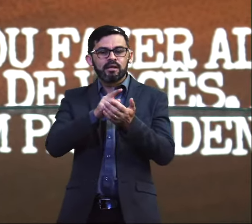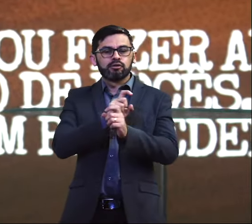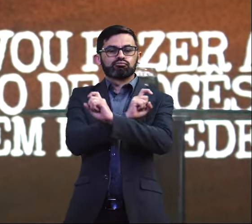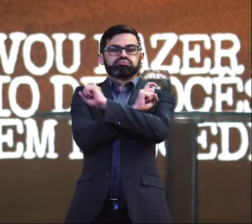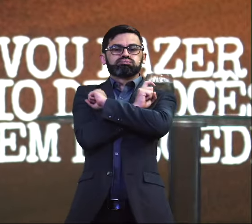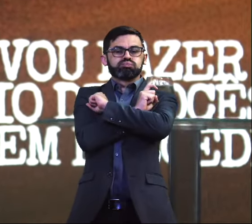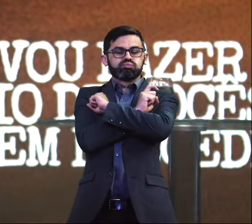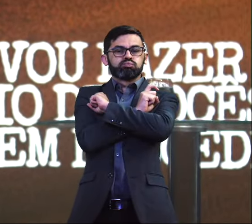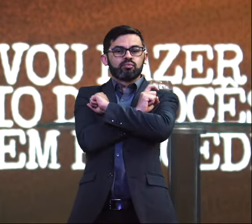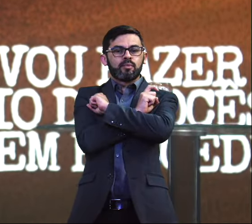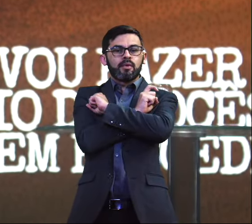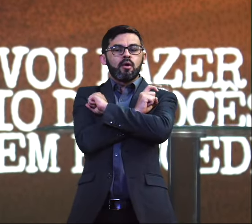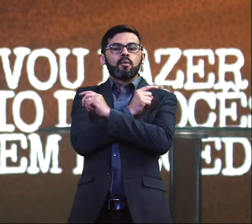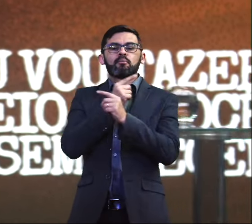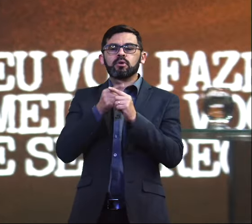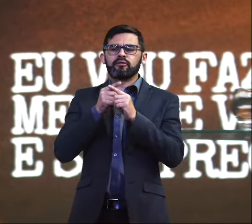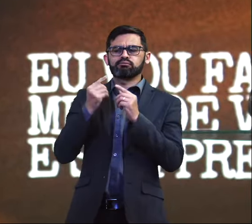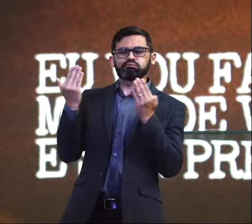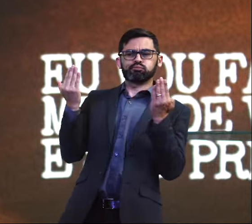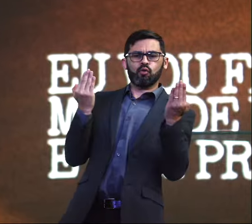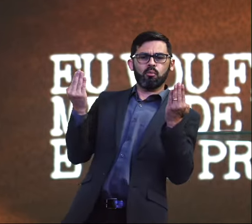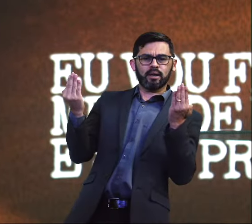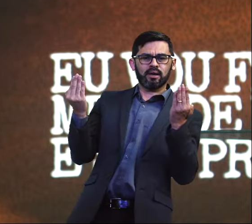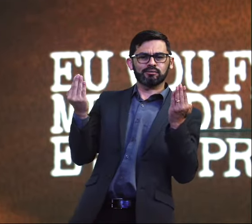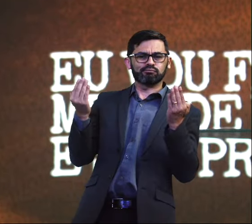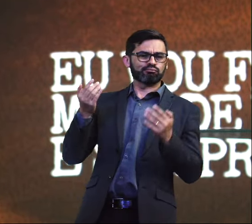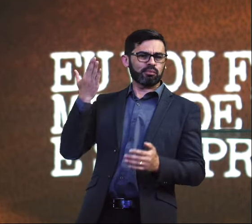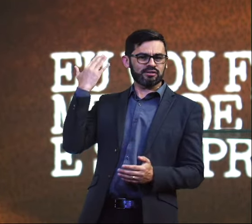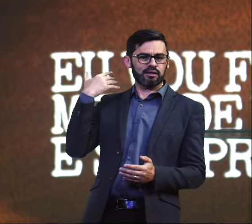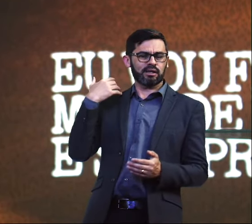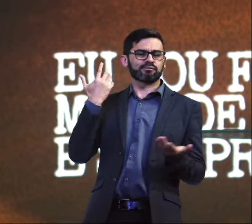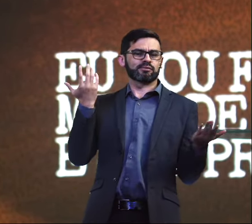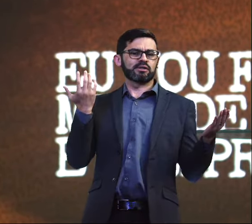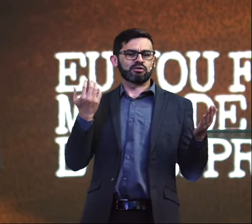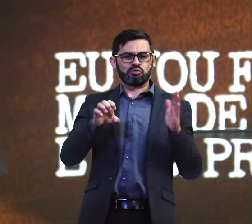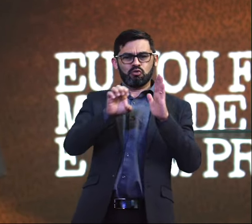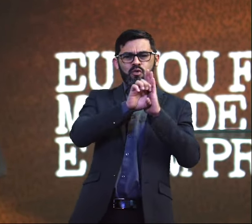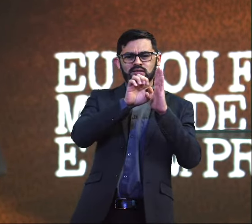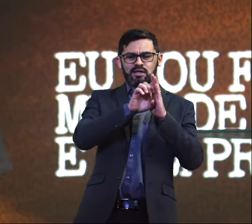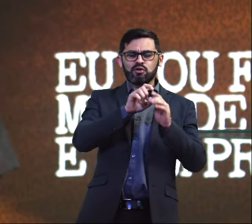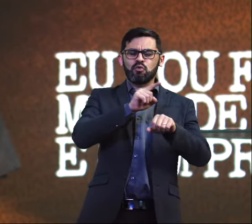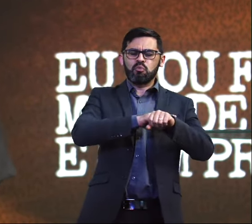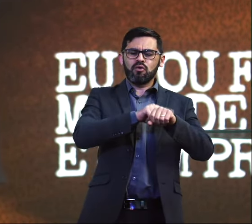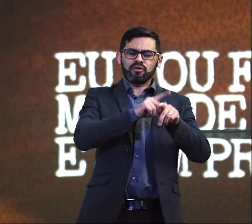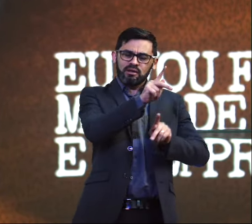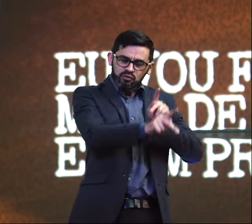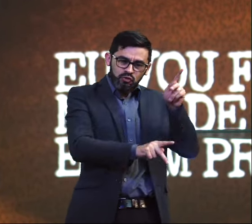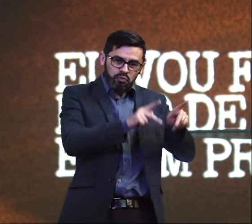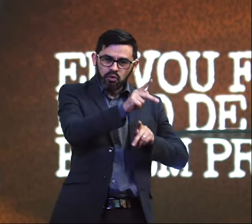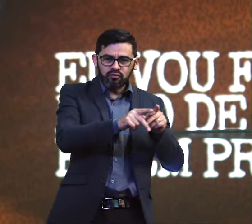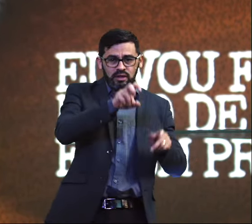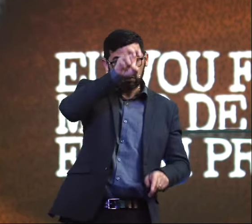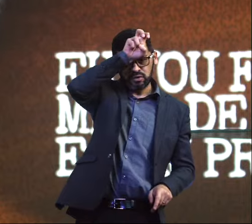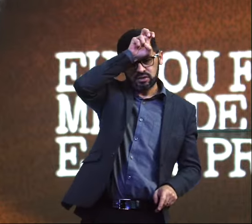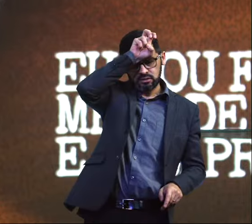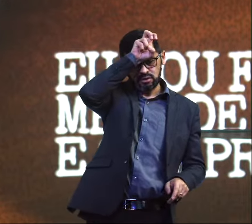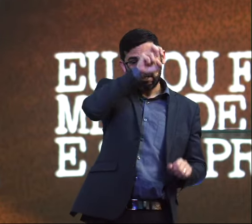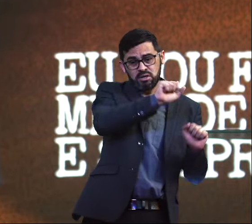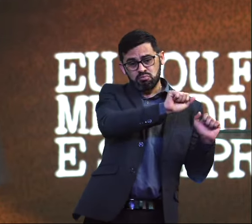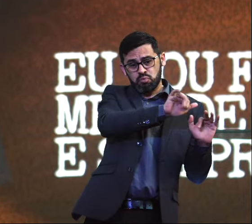né? Porque ele vai fazer um paralelo com o êxodo, lá na época do Egito, quando o povo sai, né, do